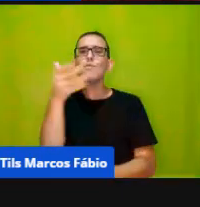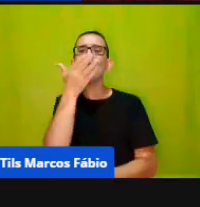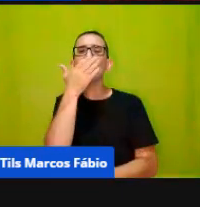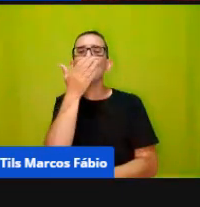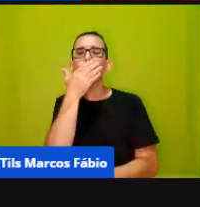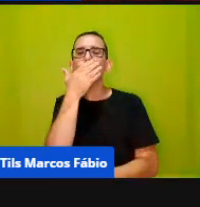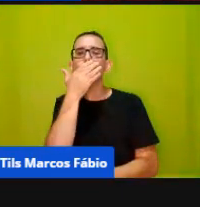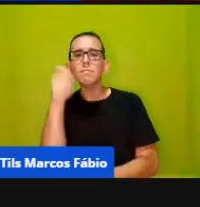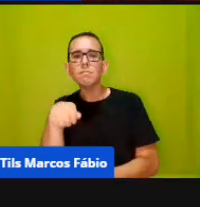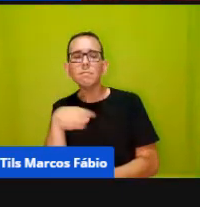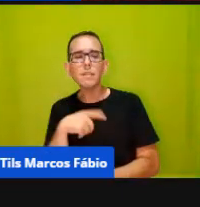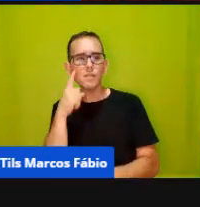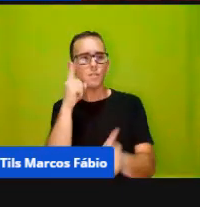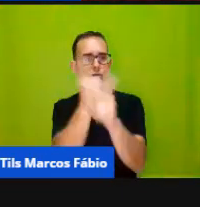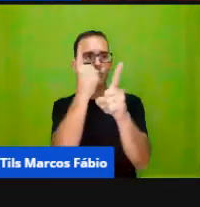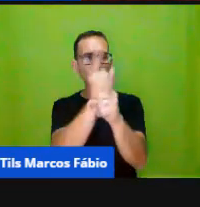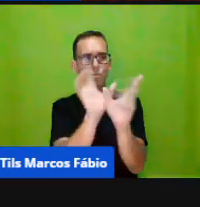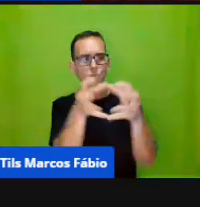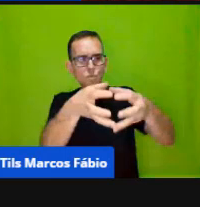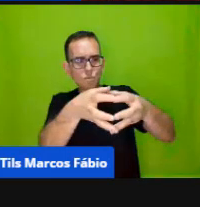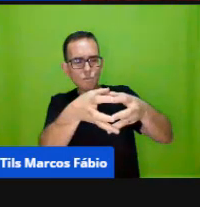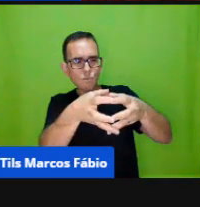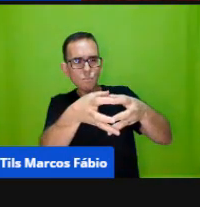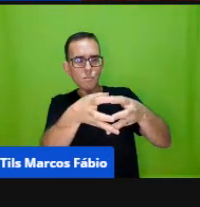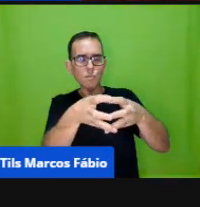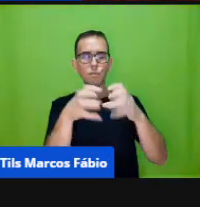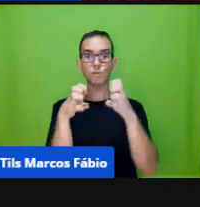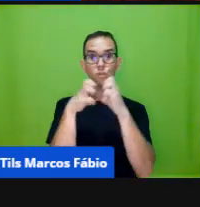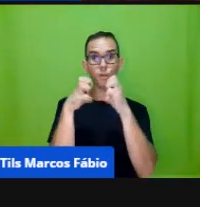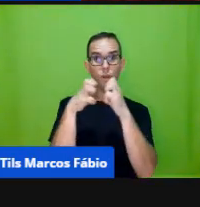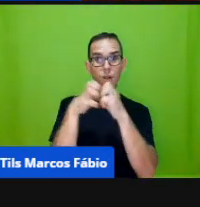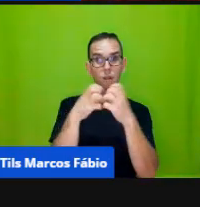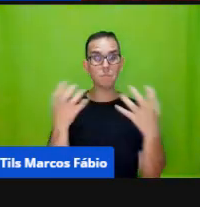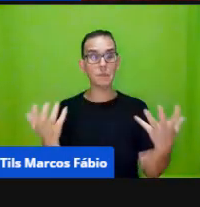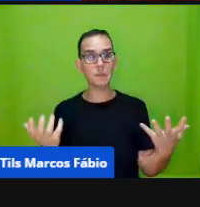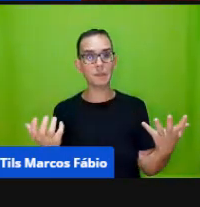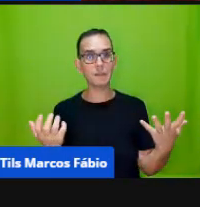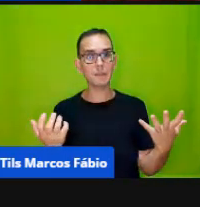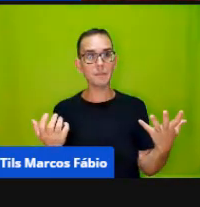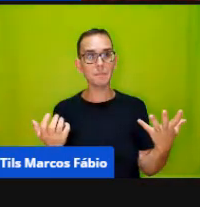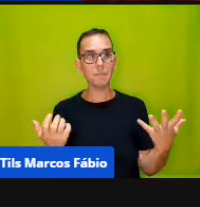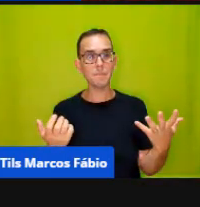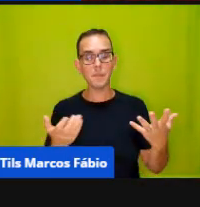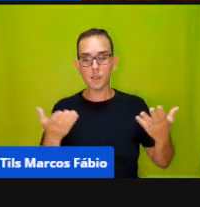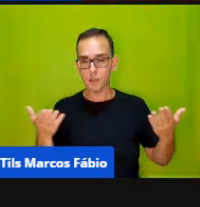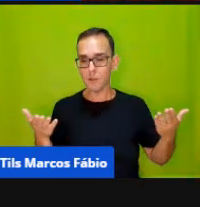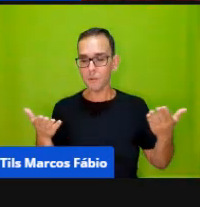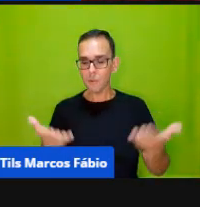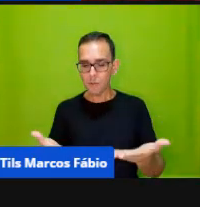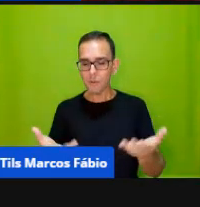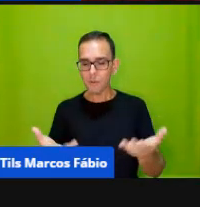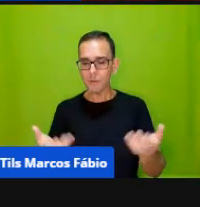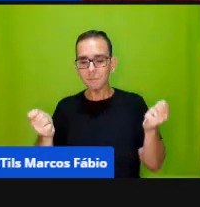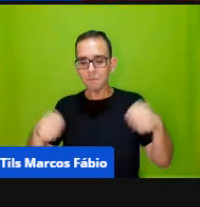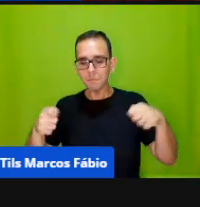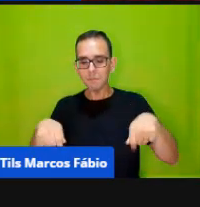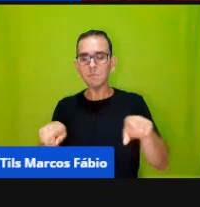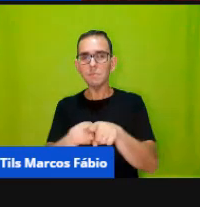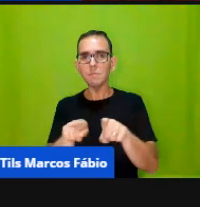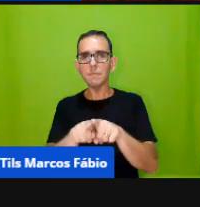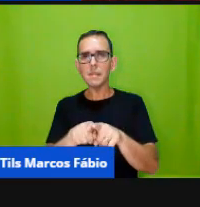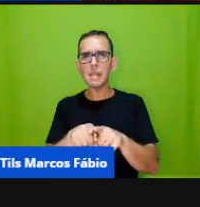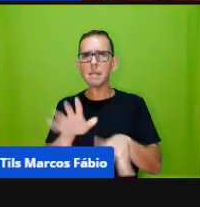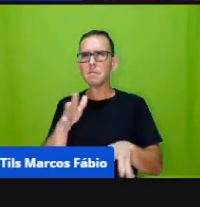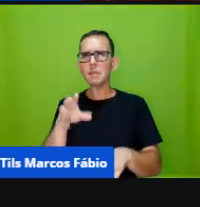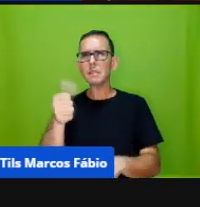né? Encontrar o grupinho dele, a turma dele no shopping. É, hoje, né? Garotos de